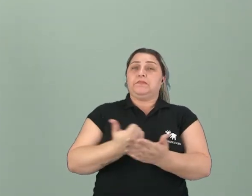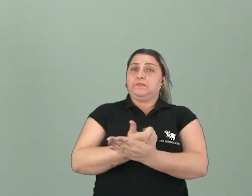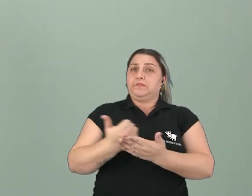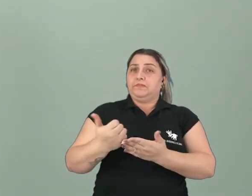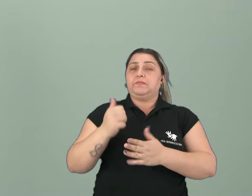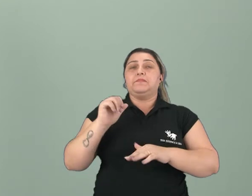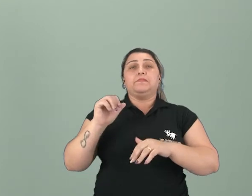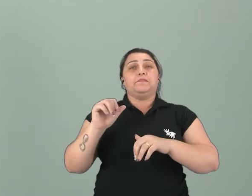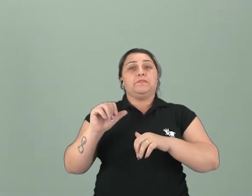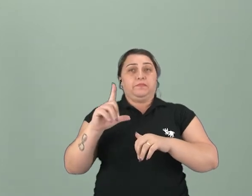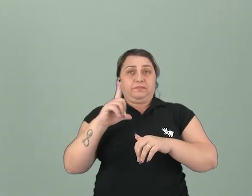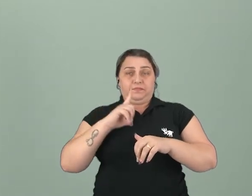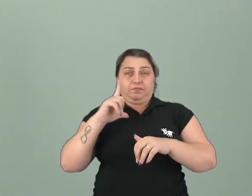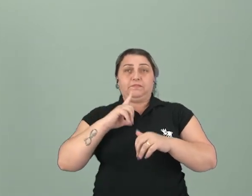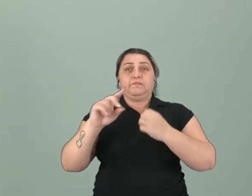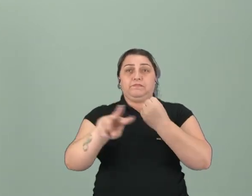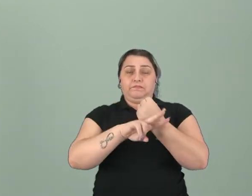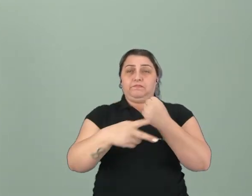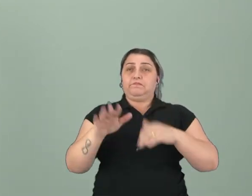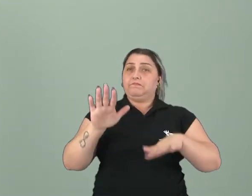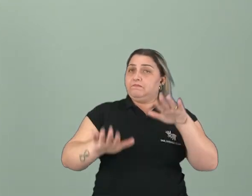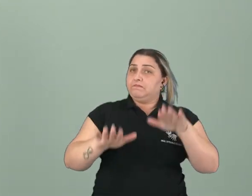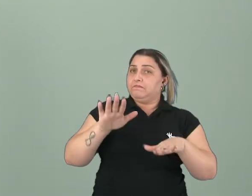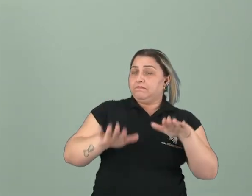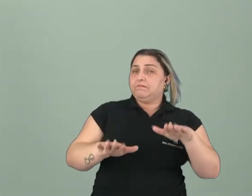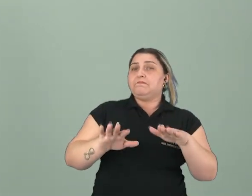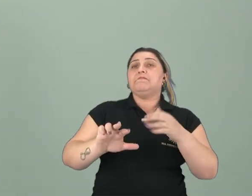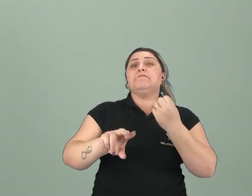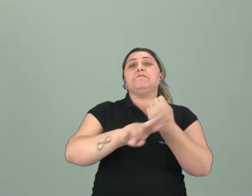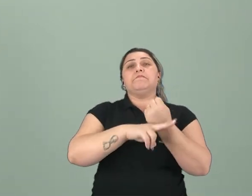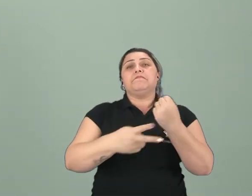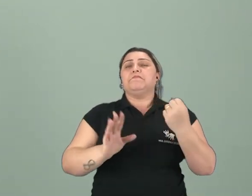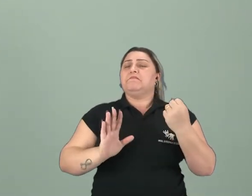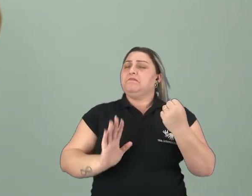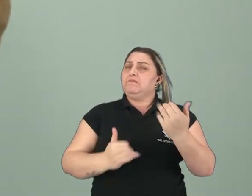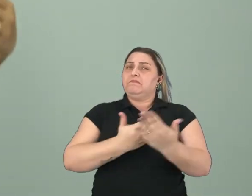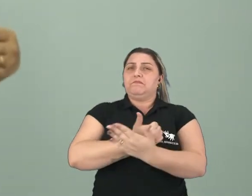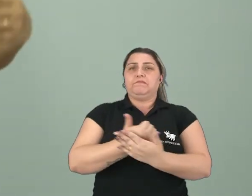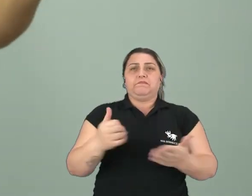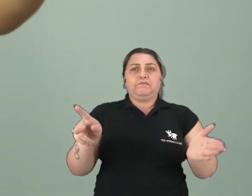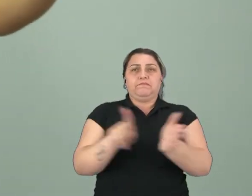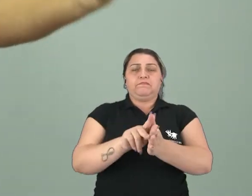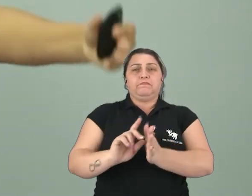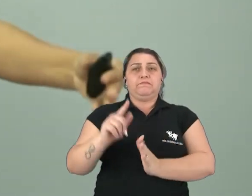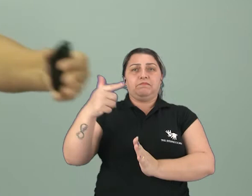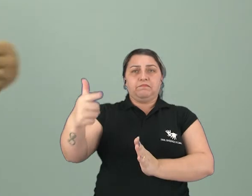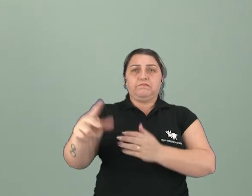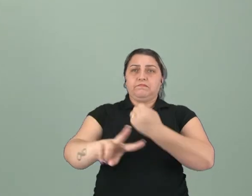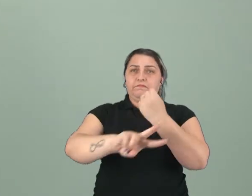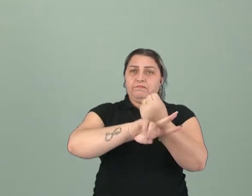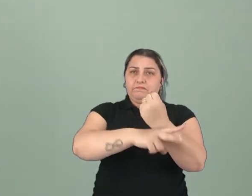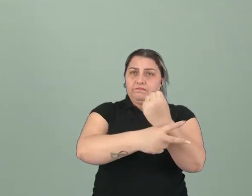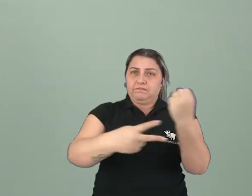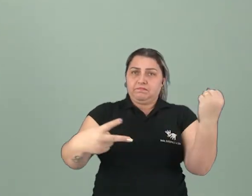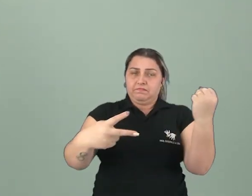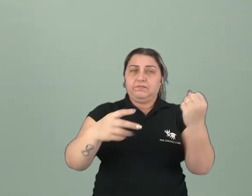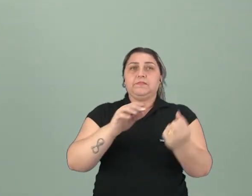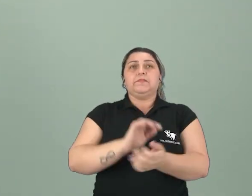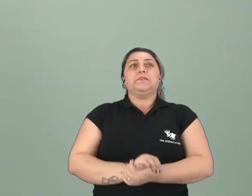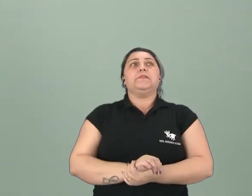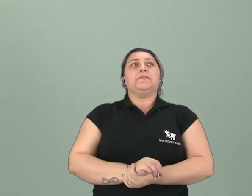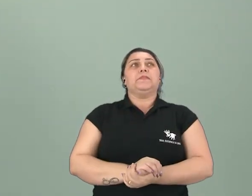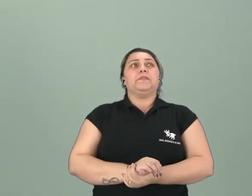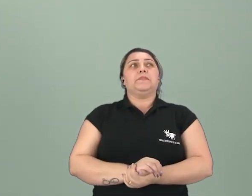vão gerando consequências, e às vezes uma consequência já é uma ação de outra consequência, é